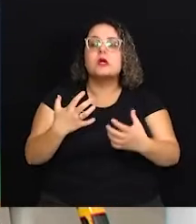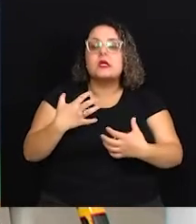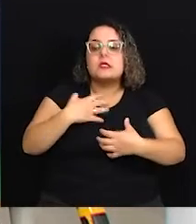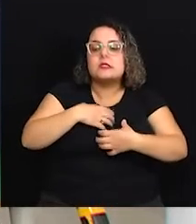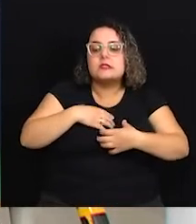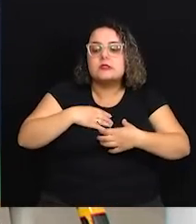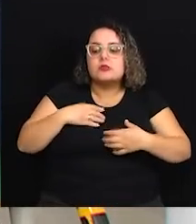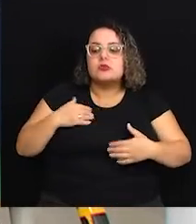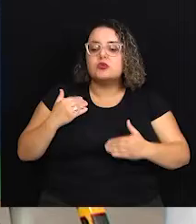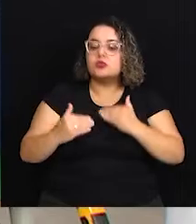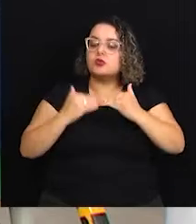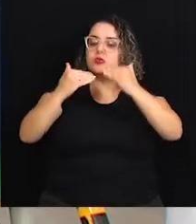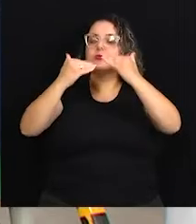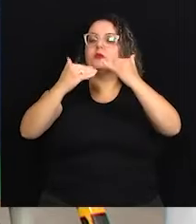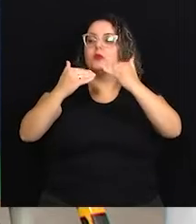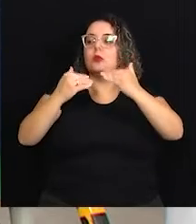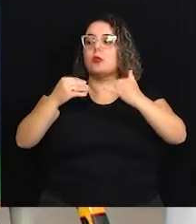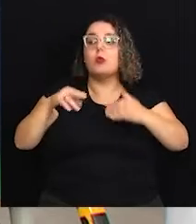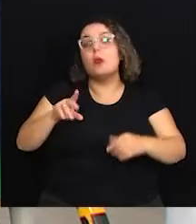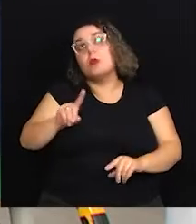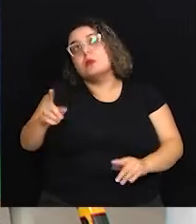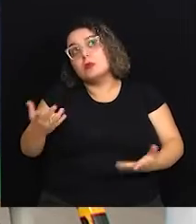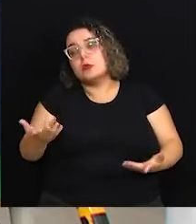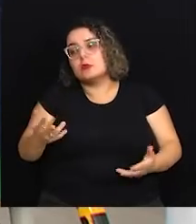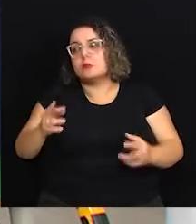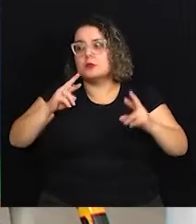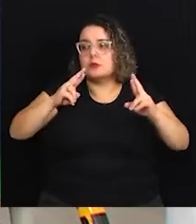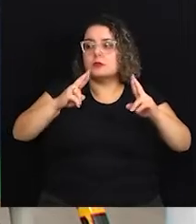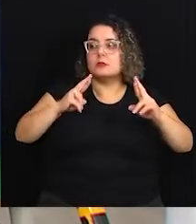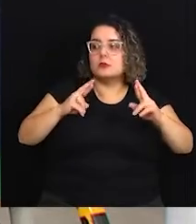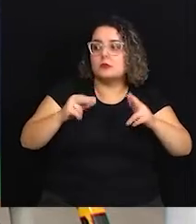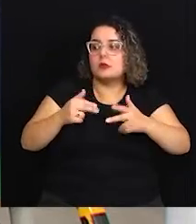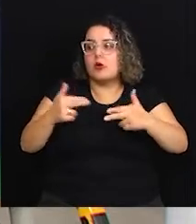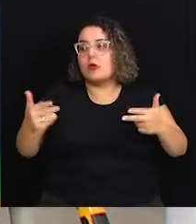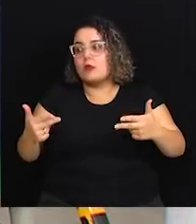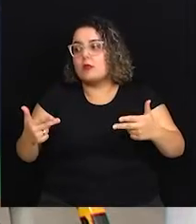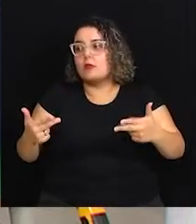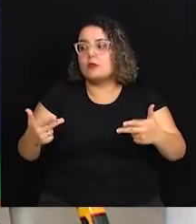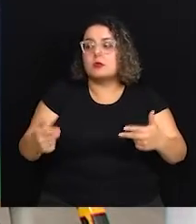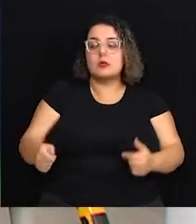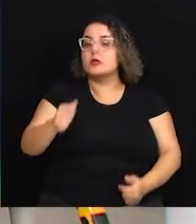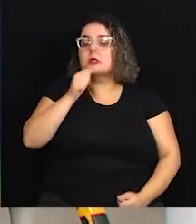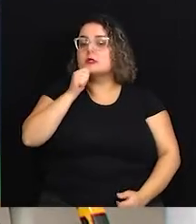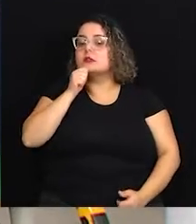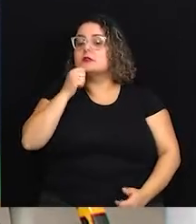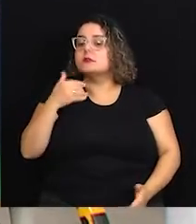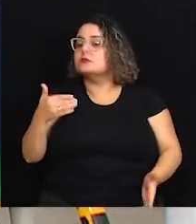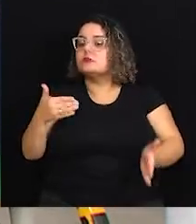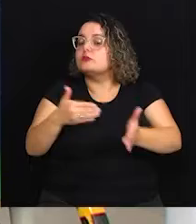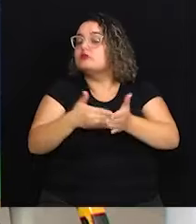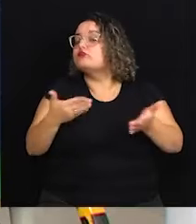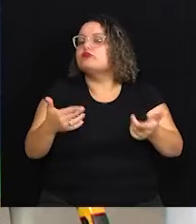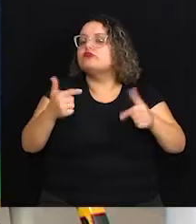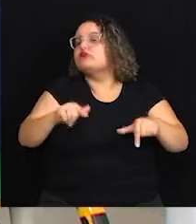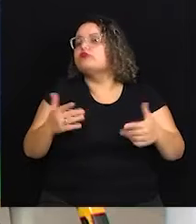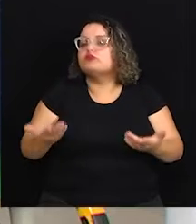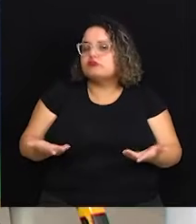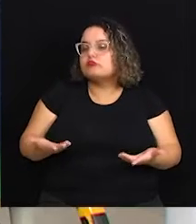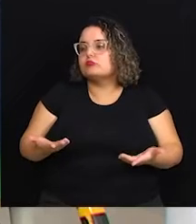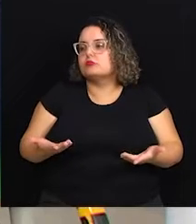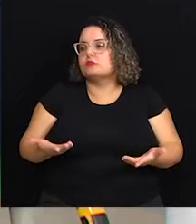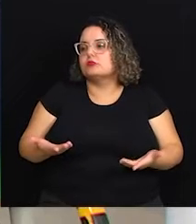que avançou, desenvolveu, ou até não, que você esperava uma coisa e ainda não chegou no ponto que você